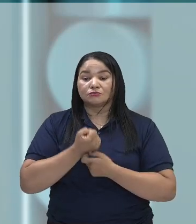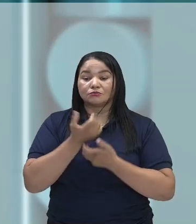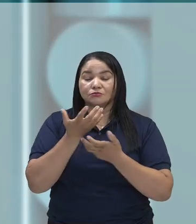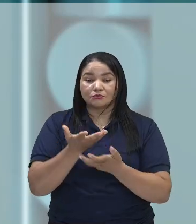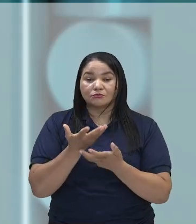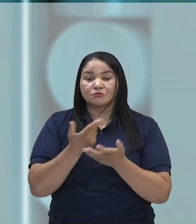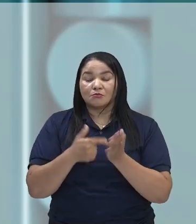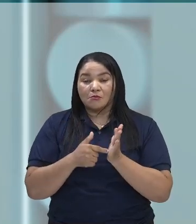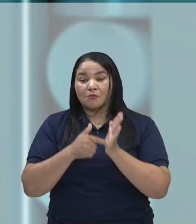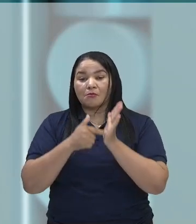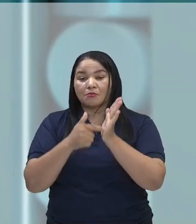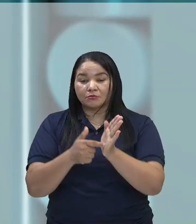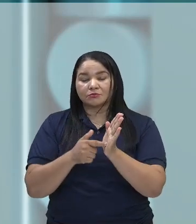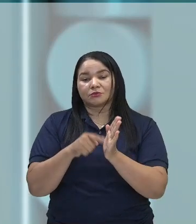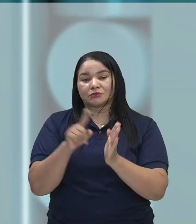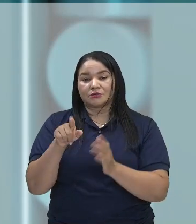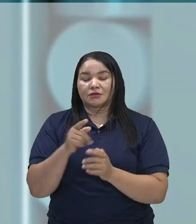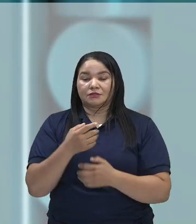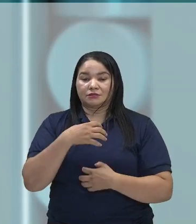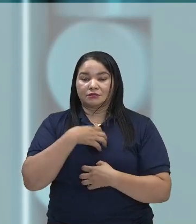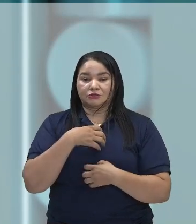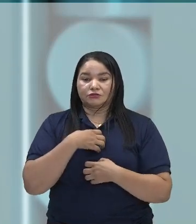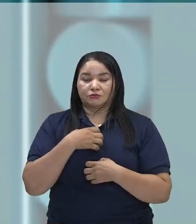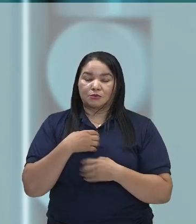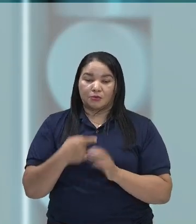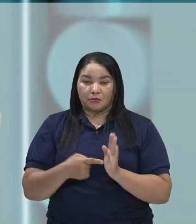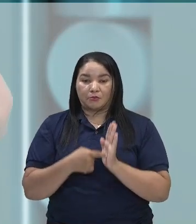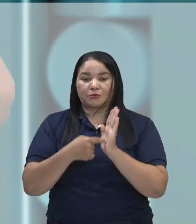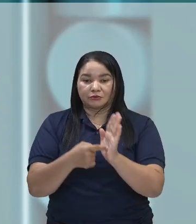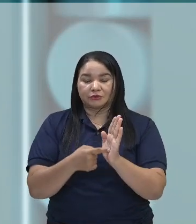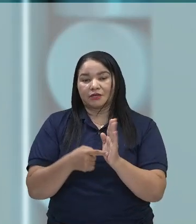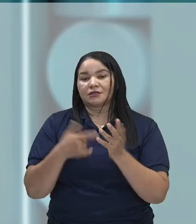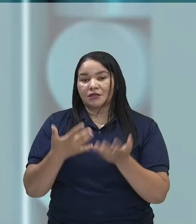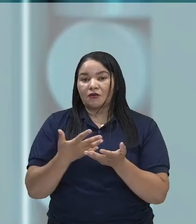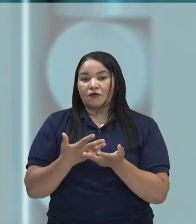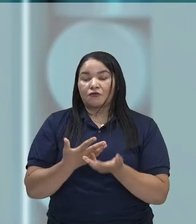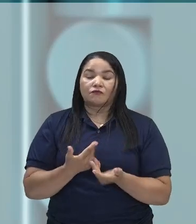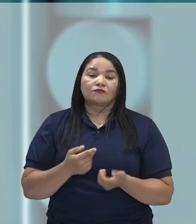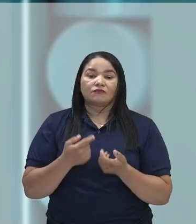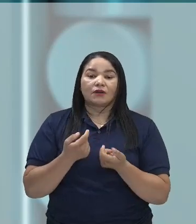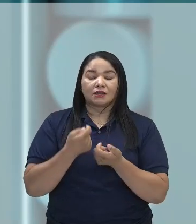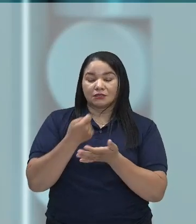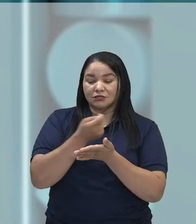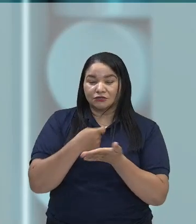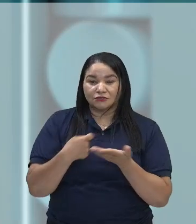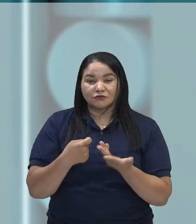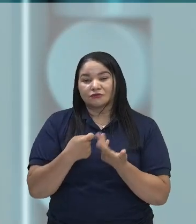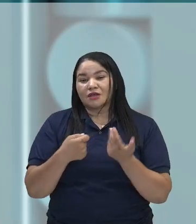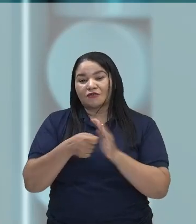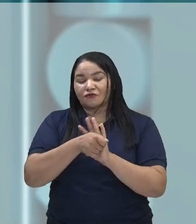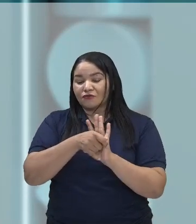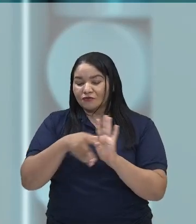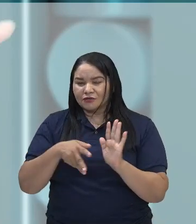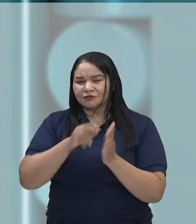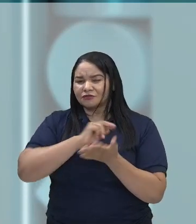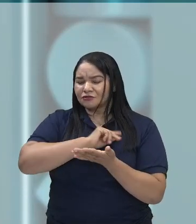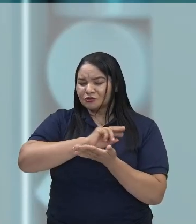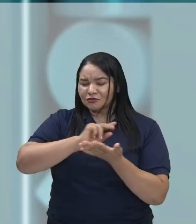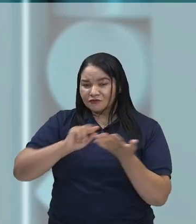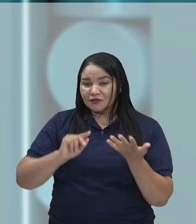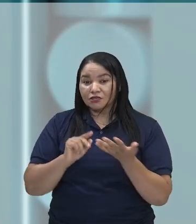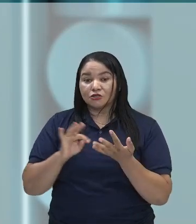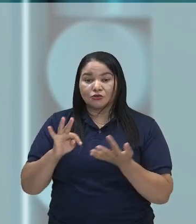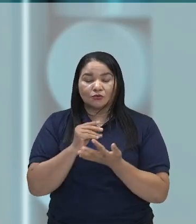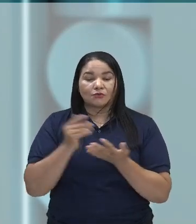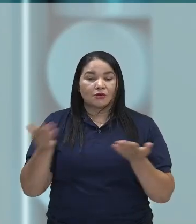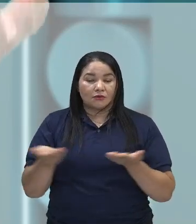seu público aquilo que ele está sentindo. Então, ele vai lançar mão de figuras de linguagem, todas essas que nós